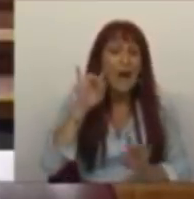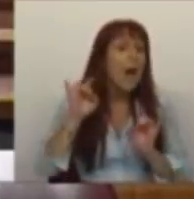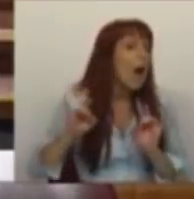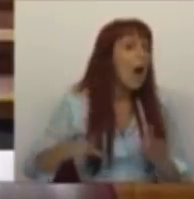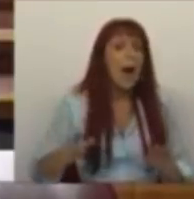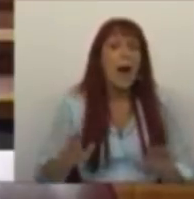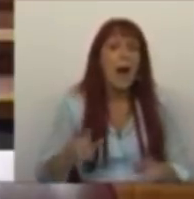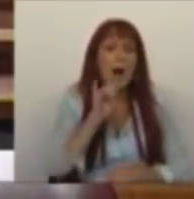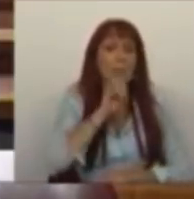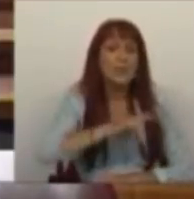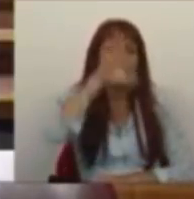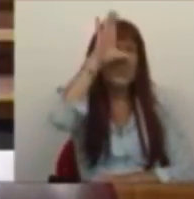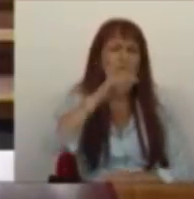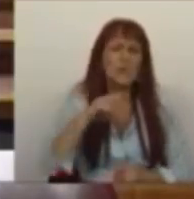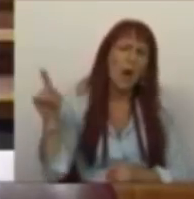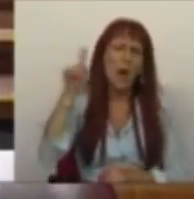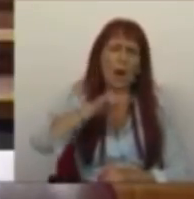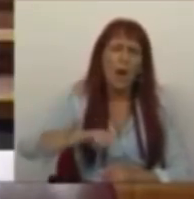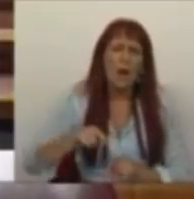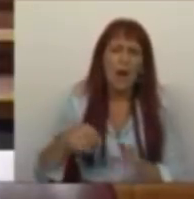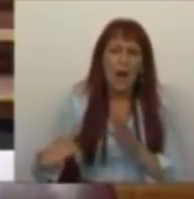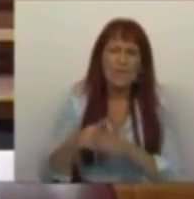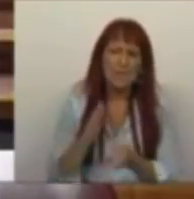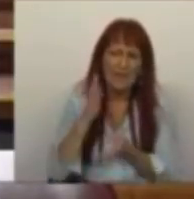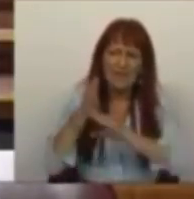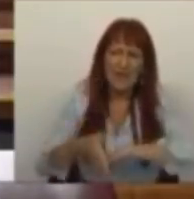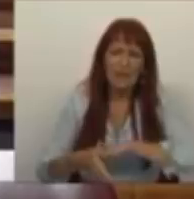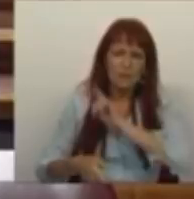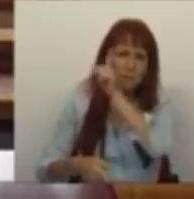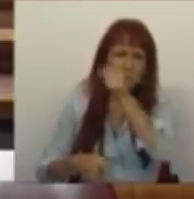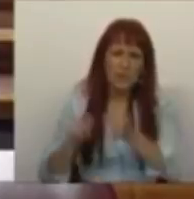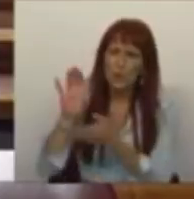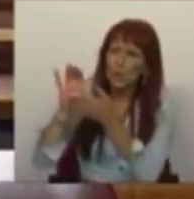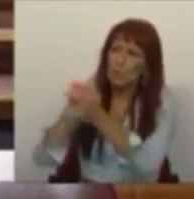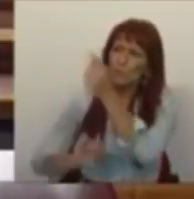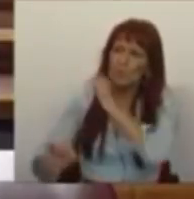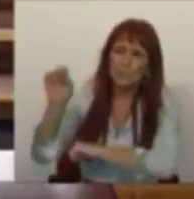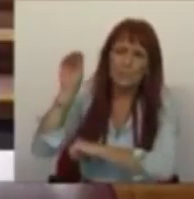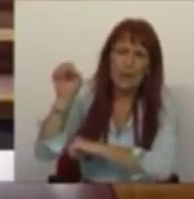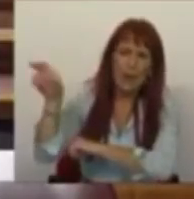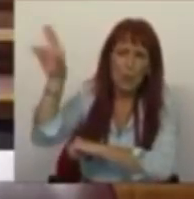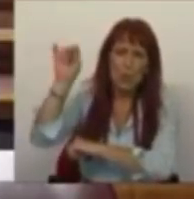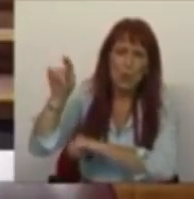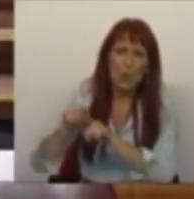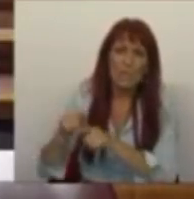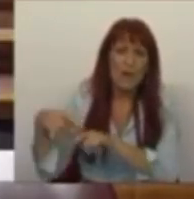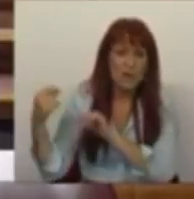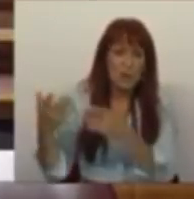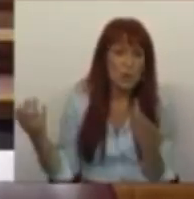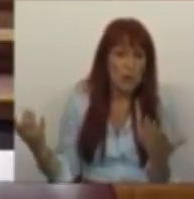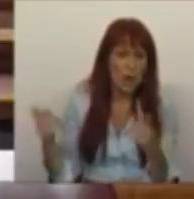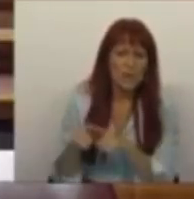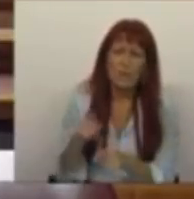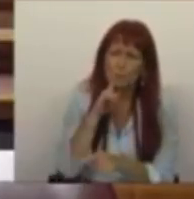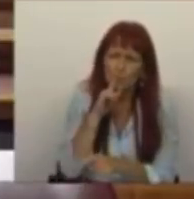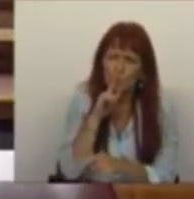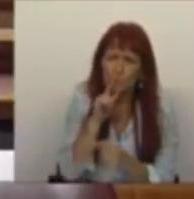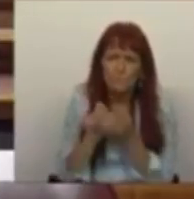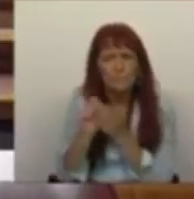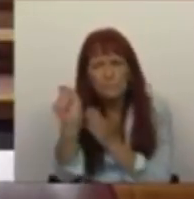a hipótese do Estado vir a participar diretamente no capital do novo banco, sem discussão e pela calada.